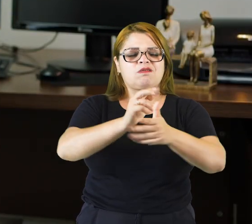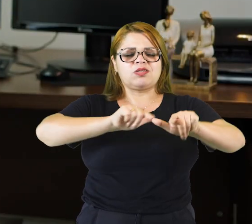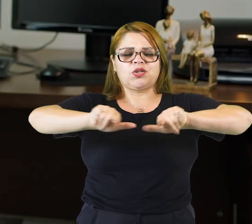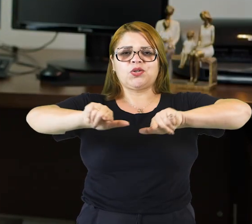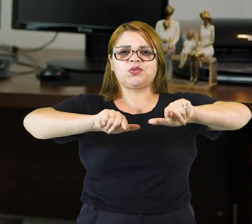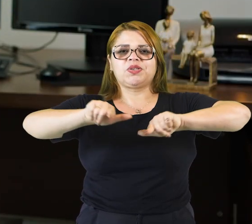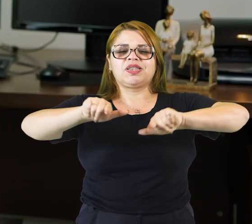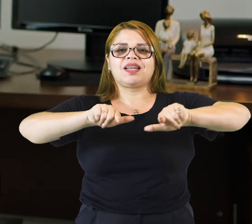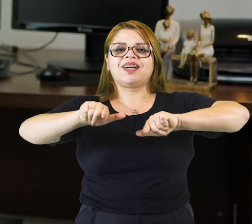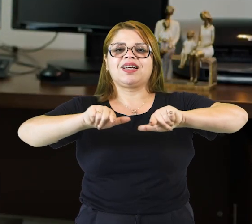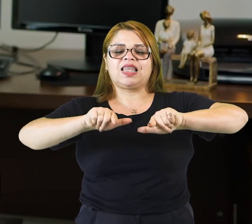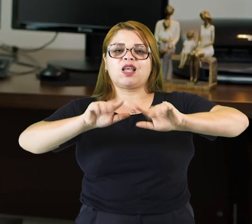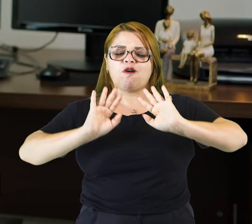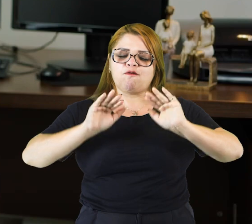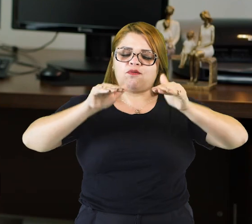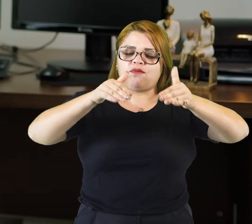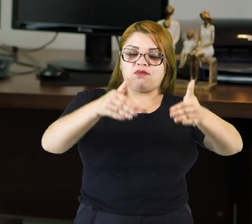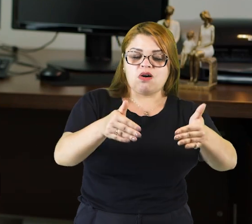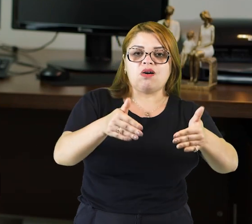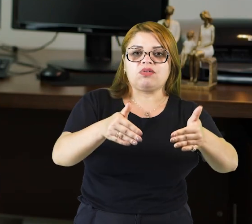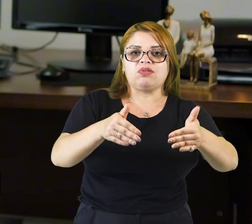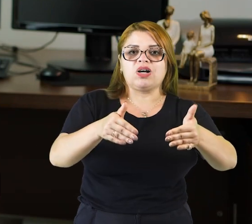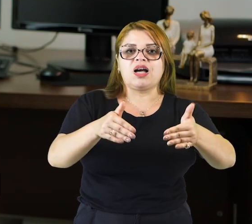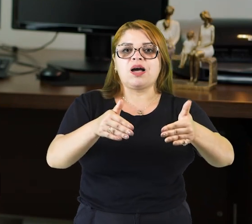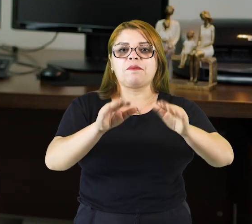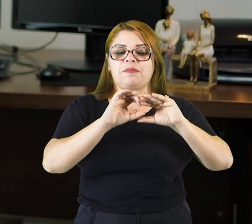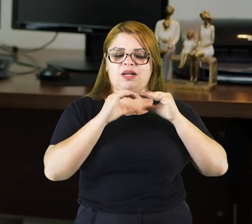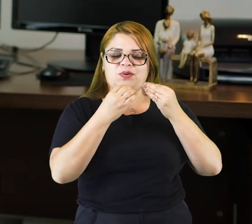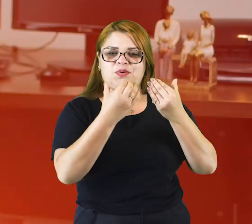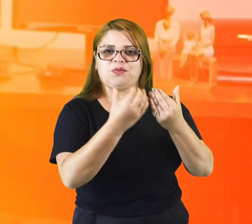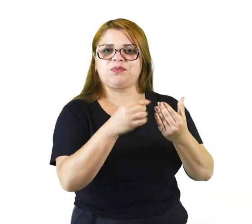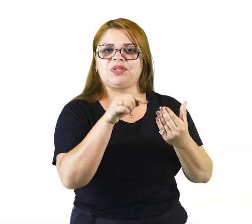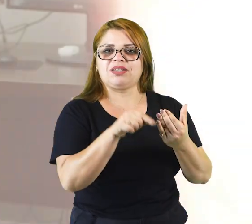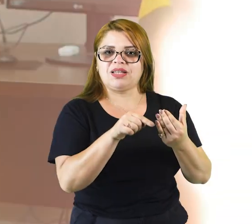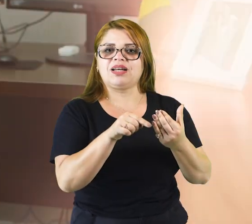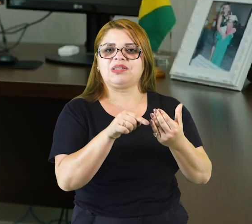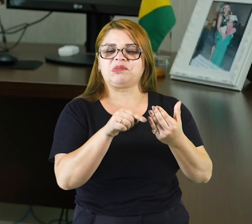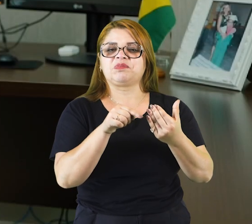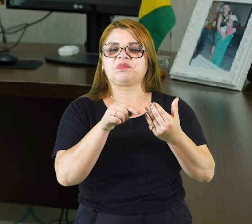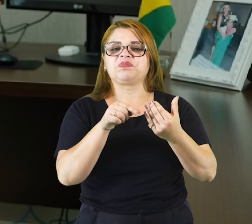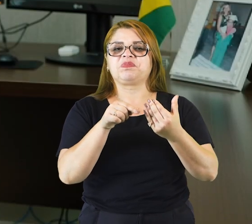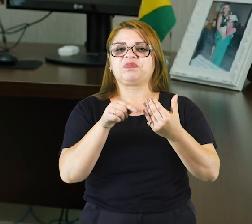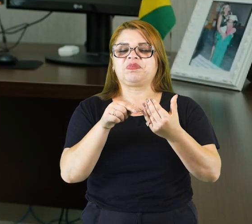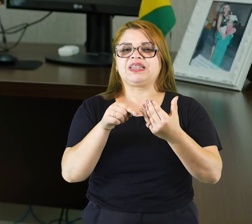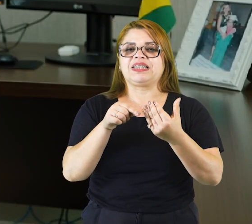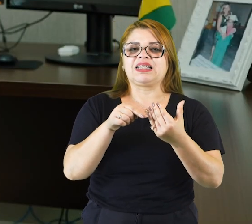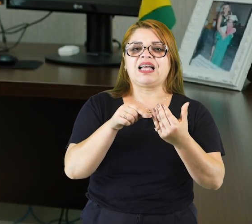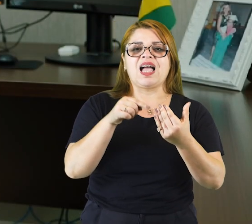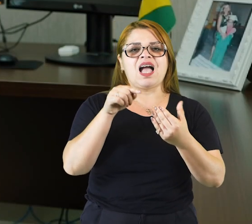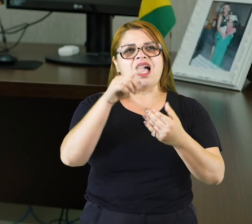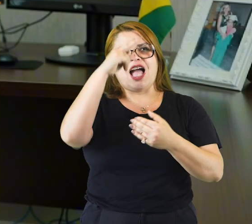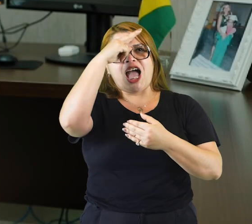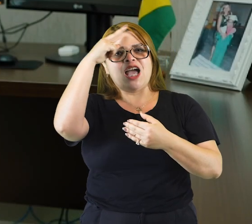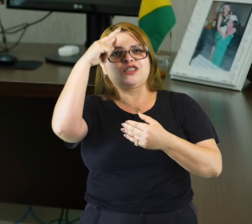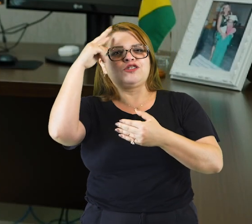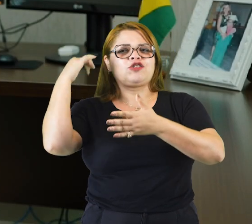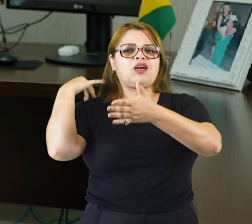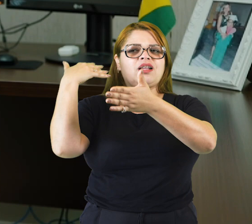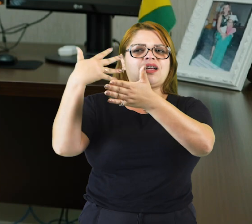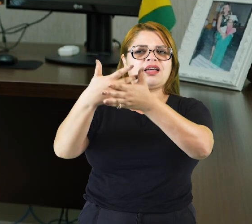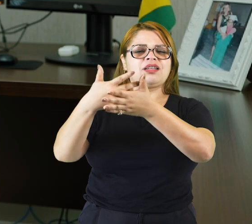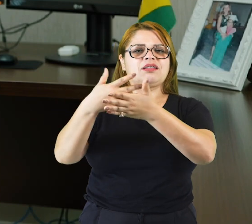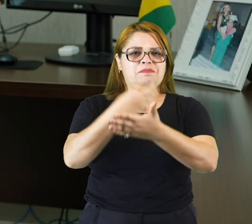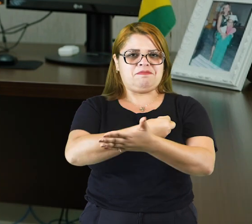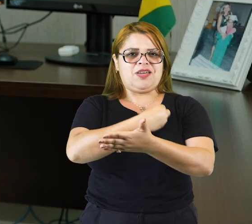atuando com foco voltado para a comunidade. Desembargadora Eva, sua história se confunde com a história do